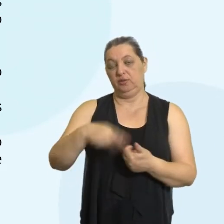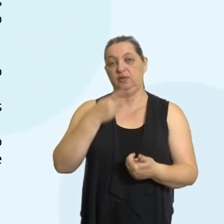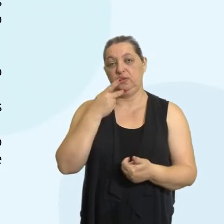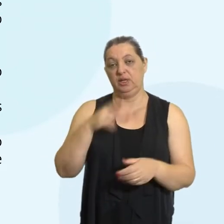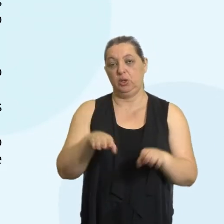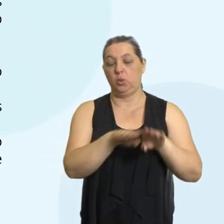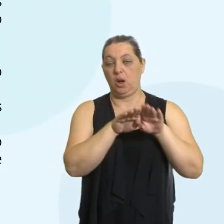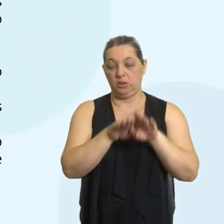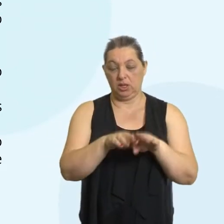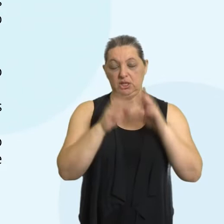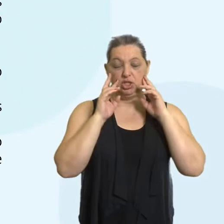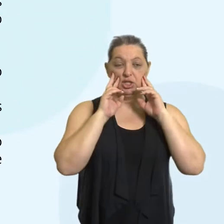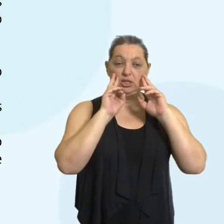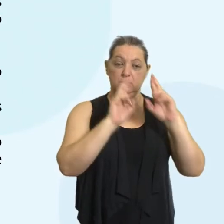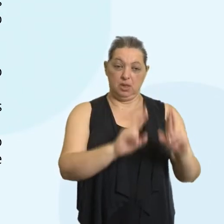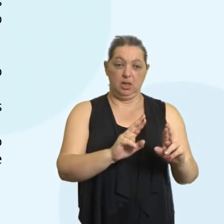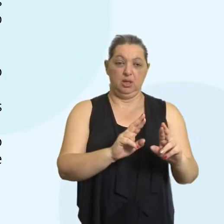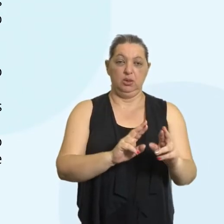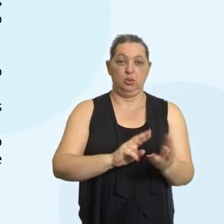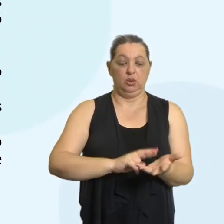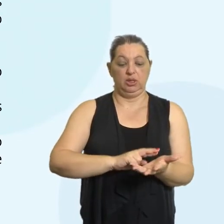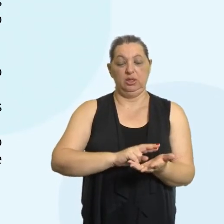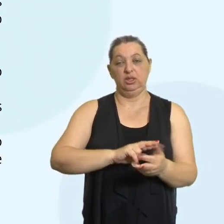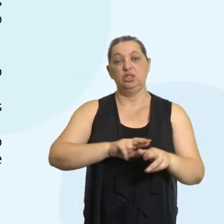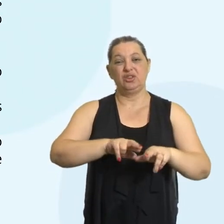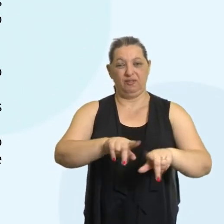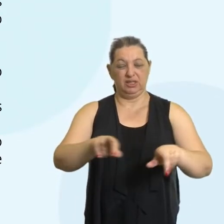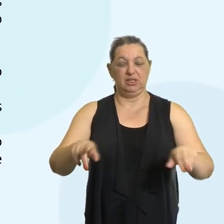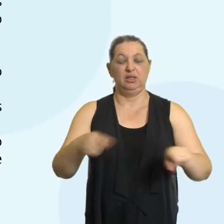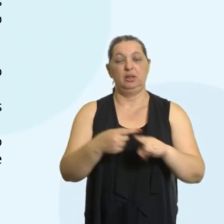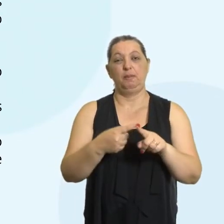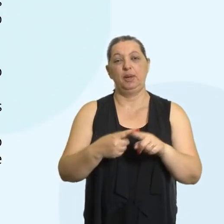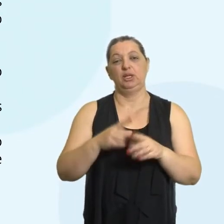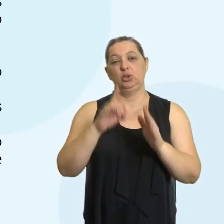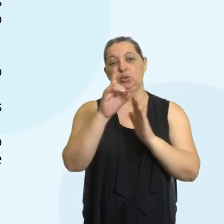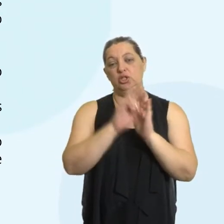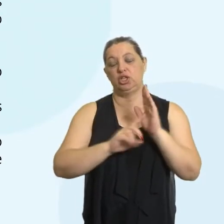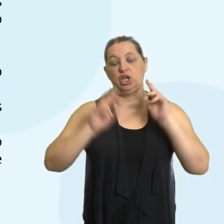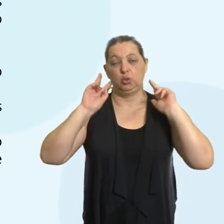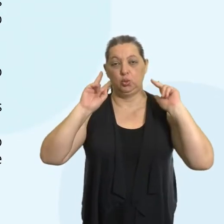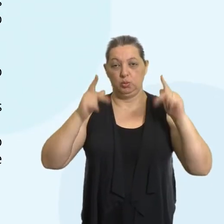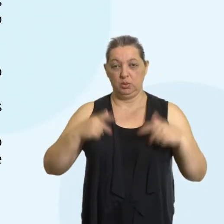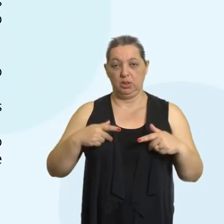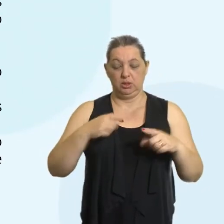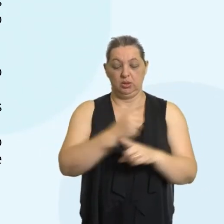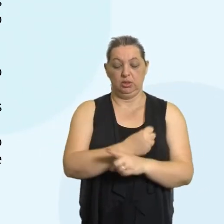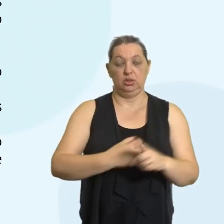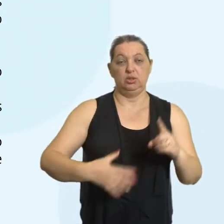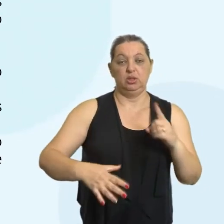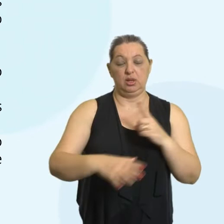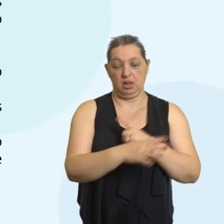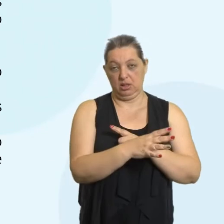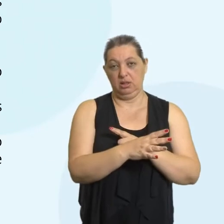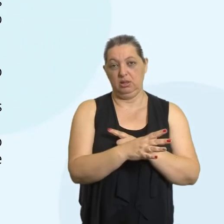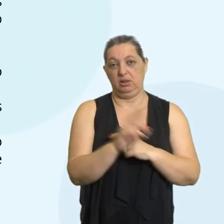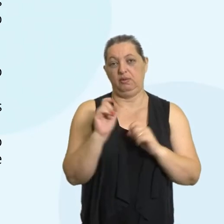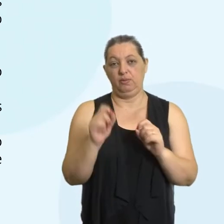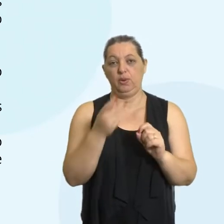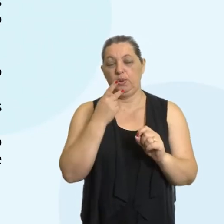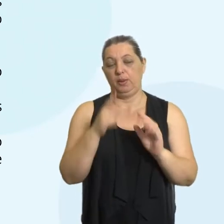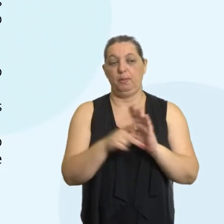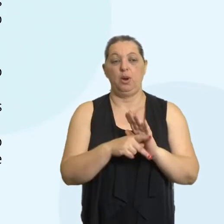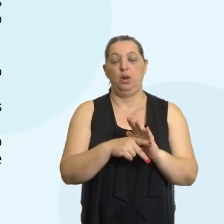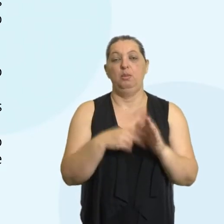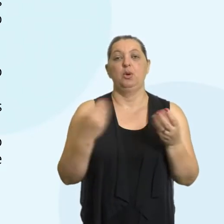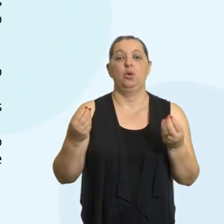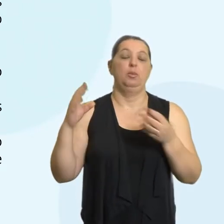à diversidade né e da institucionalização dos direitos humanos e Sociologia a gente vai falar de diferentes concepções de liberdade